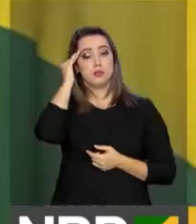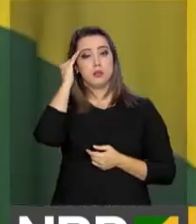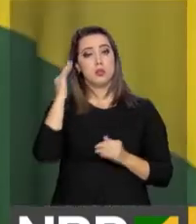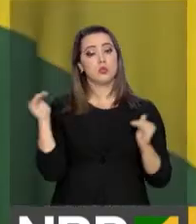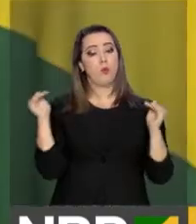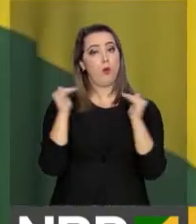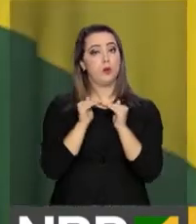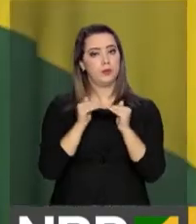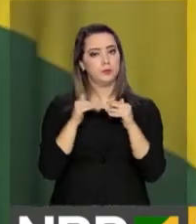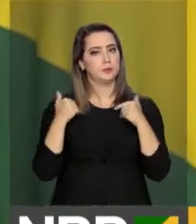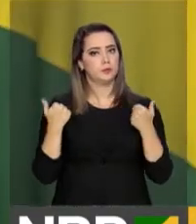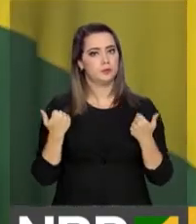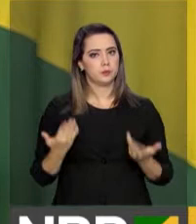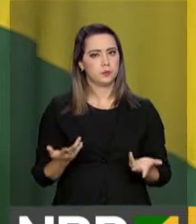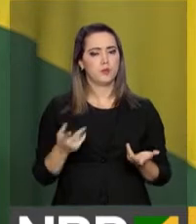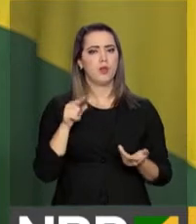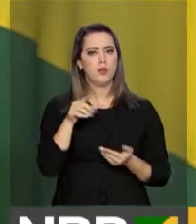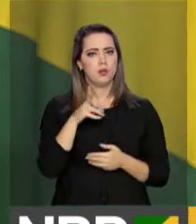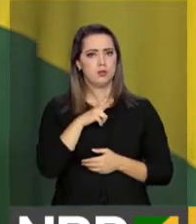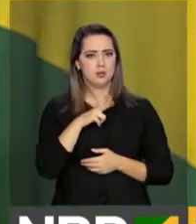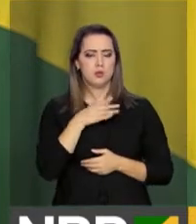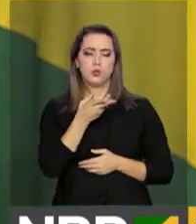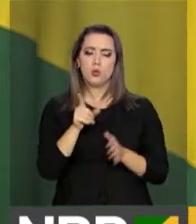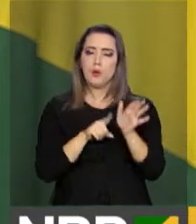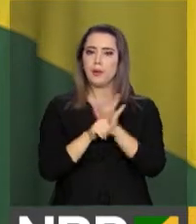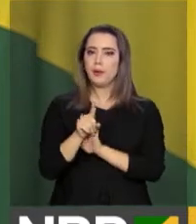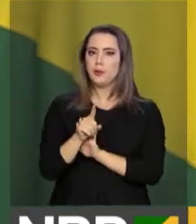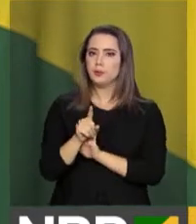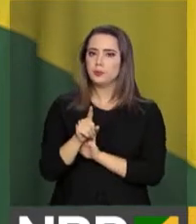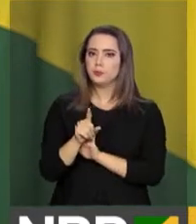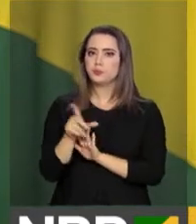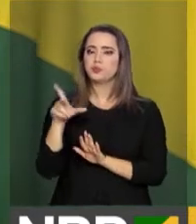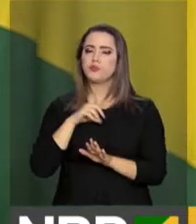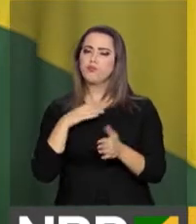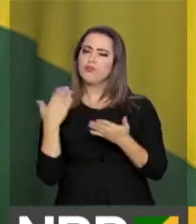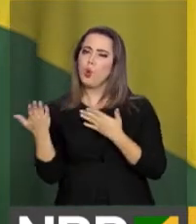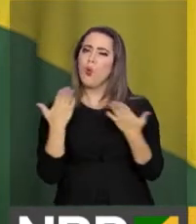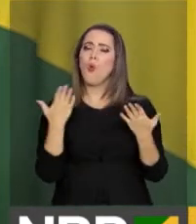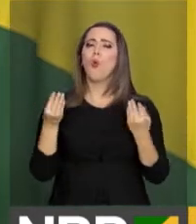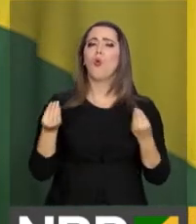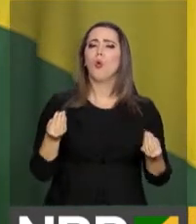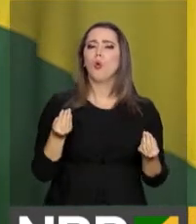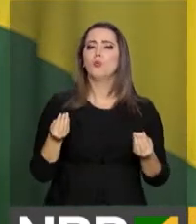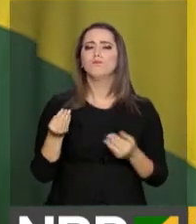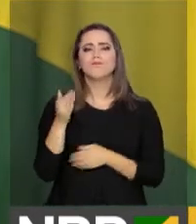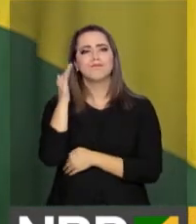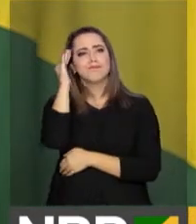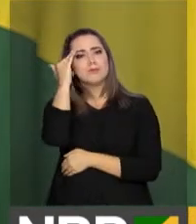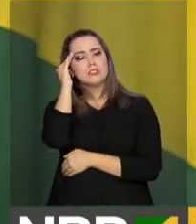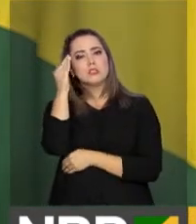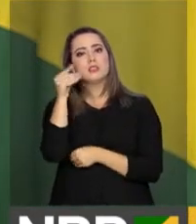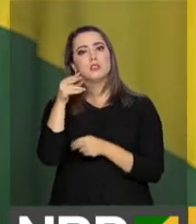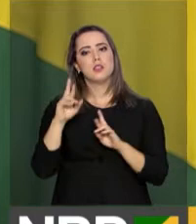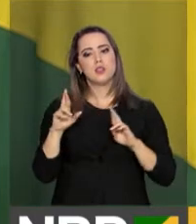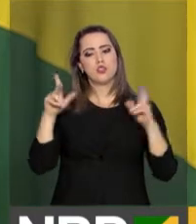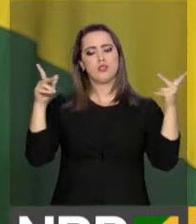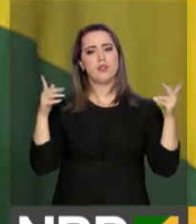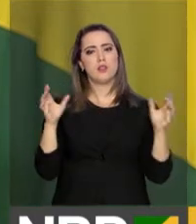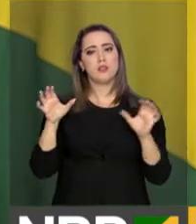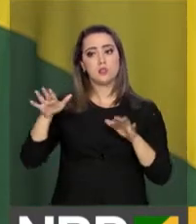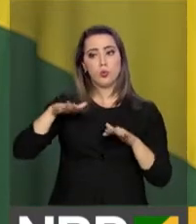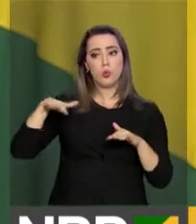foi muito bem nesse particular eu pergunto alguma relação lógica entre a discriminação que se faz